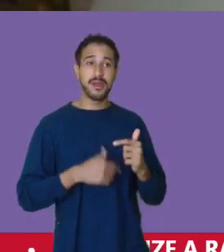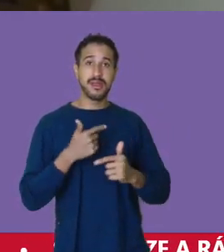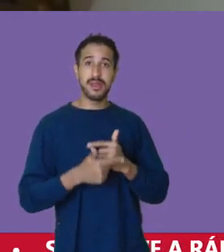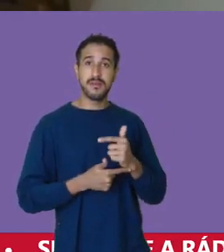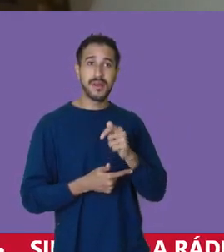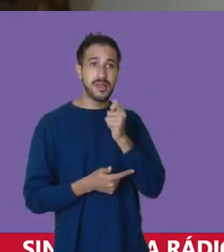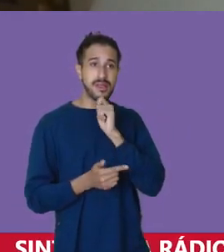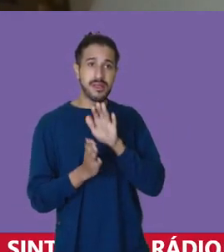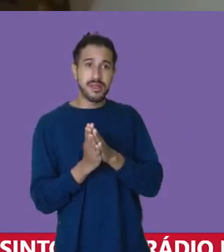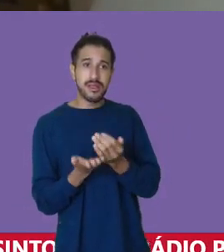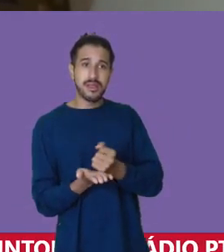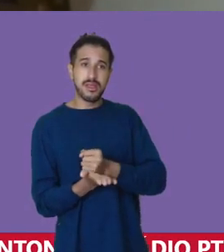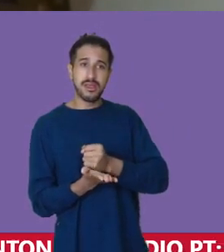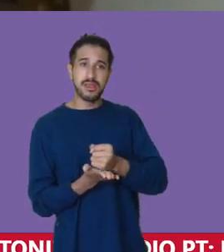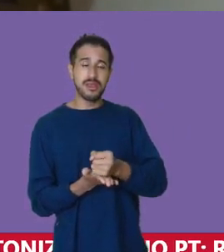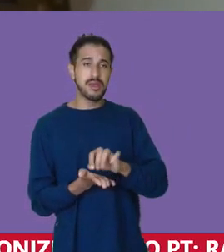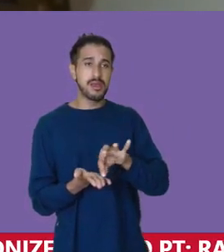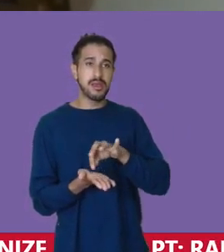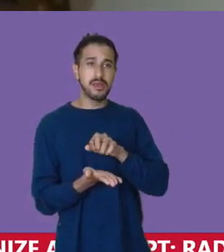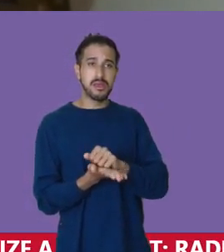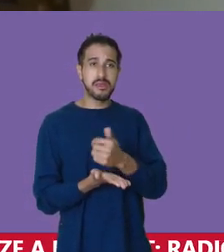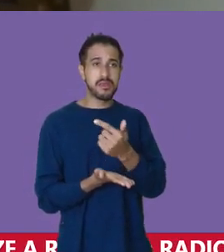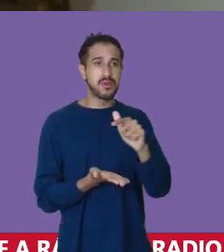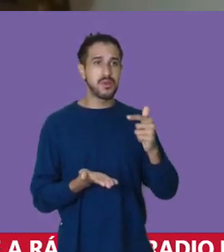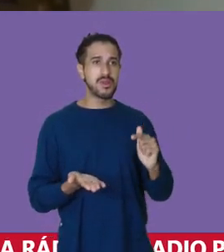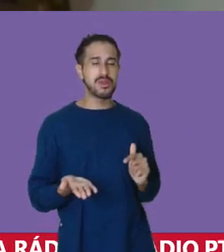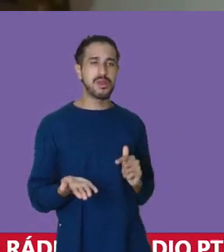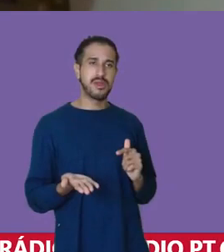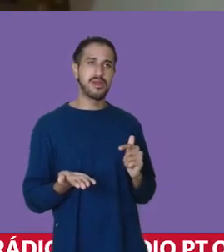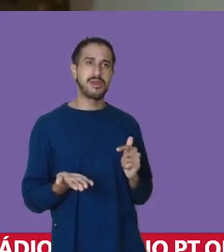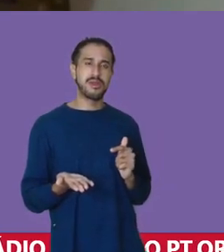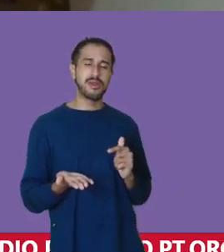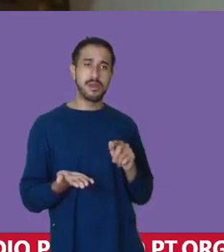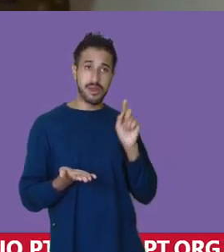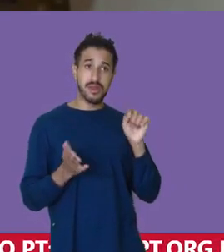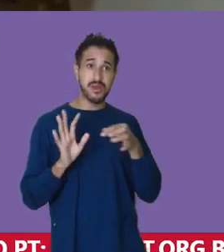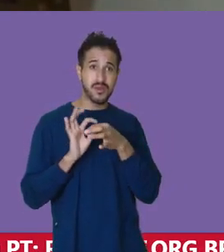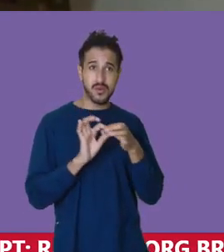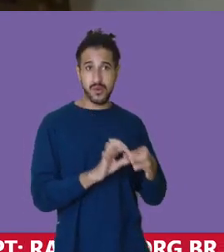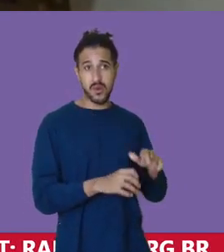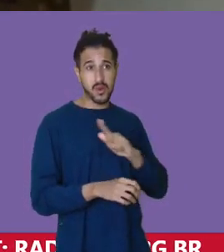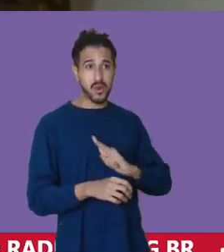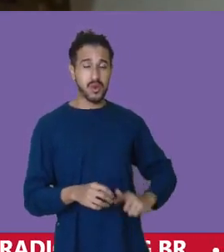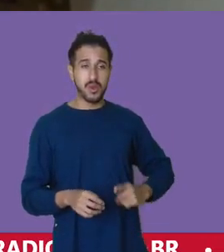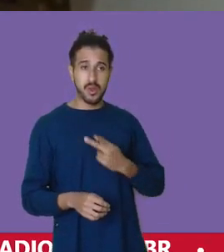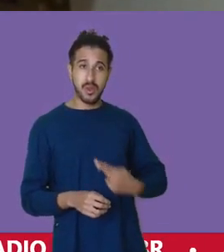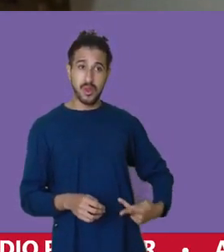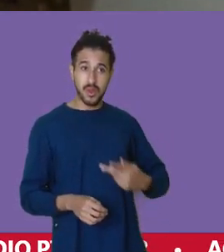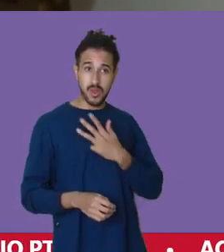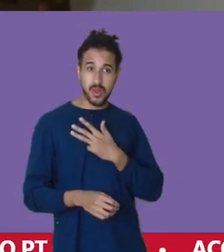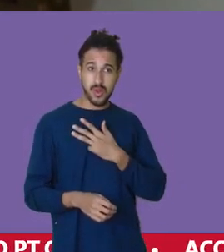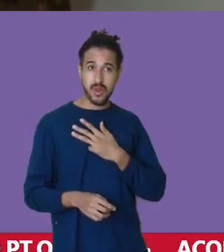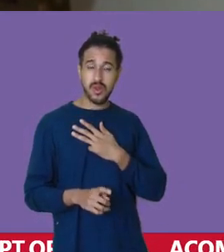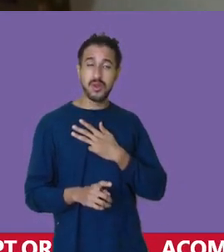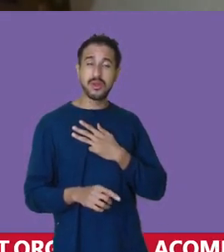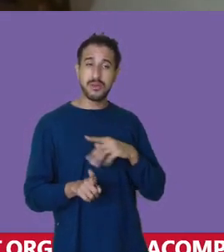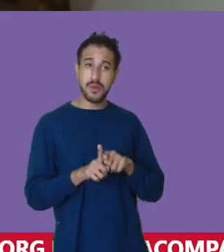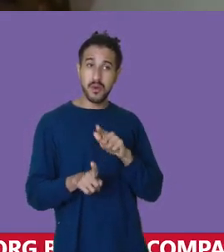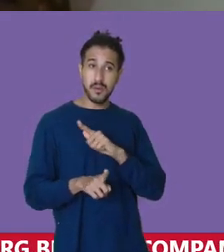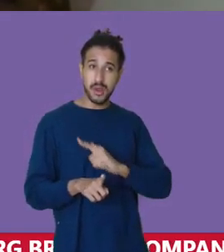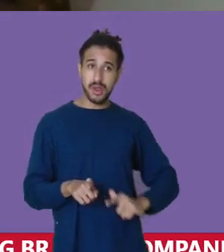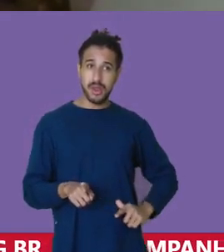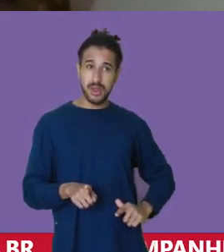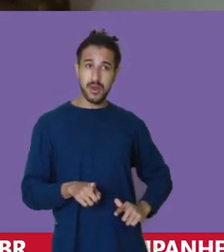sem carteira, sem registro. E essa situação, no governo do presidente Lula e da presidenta Dilma,